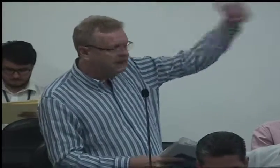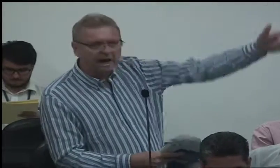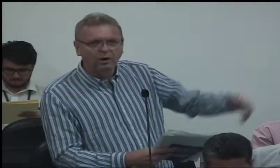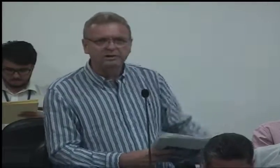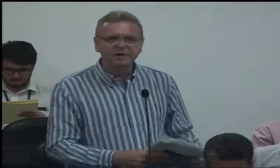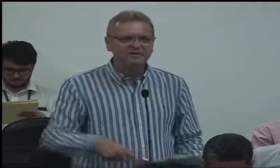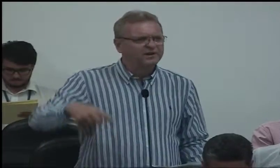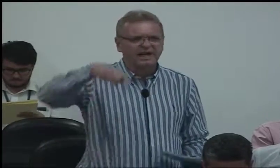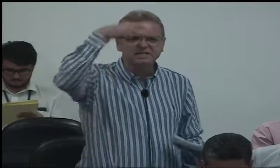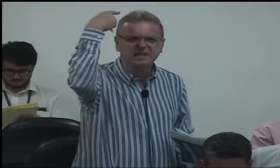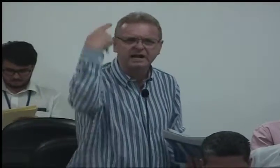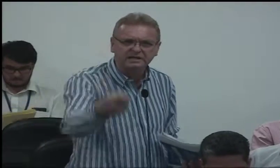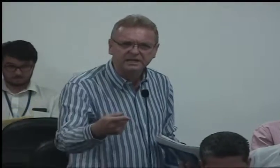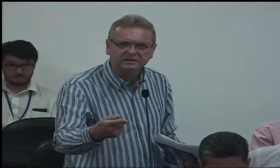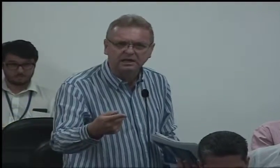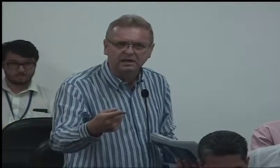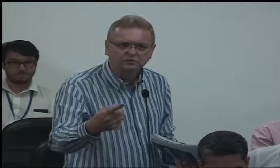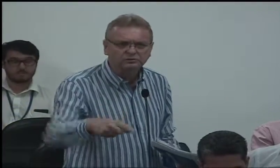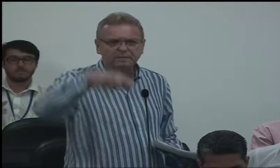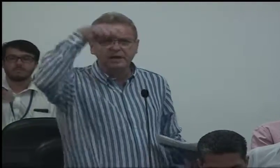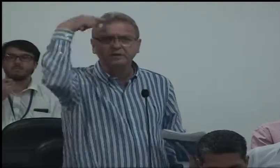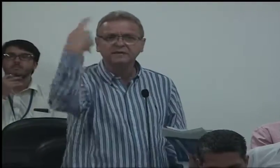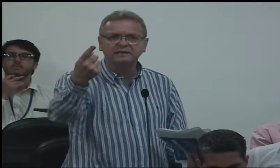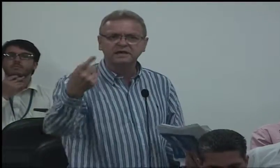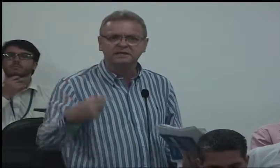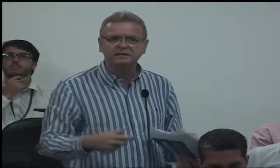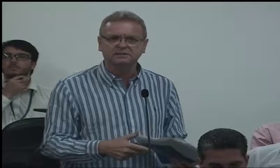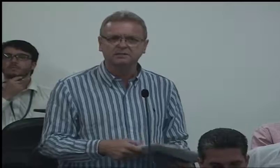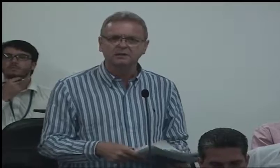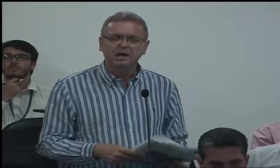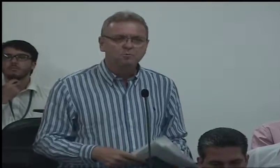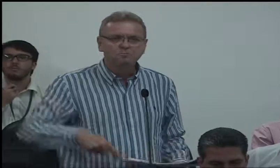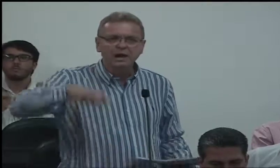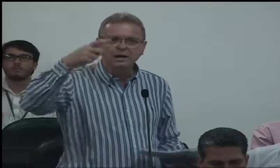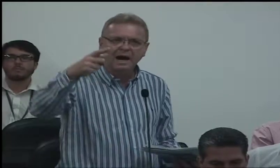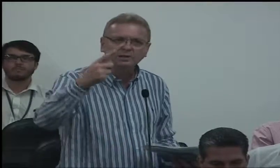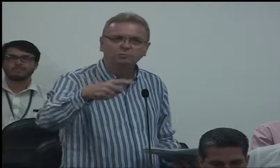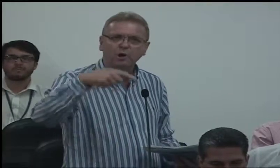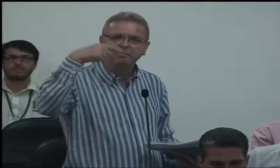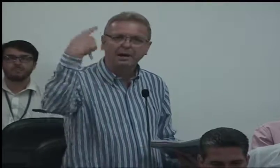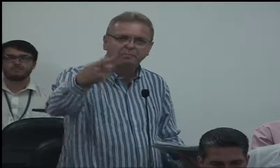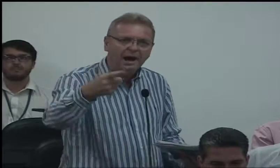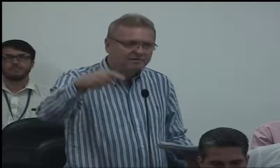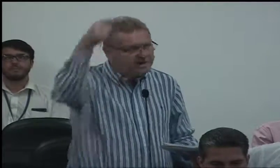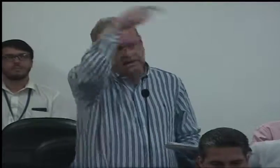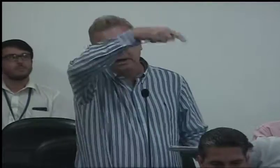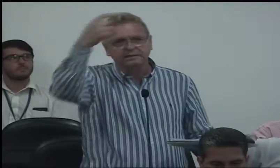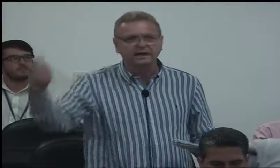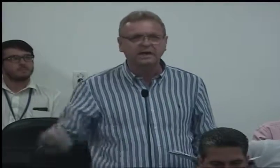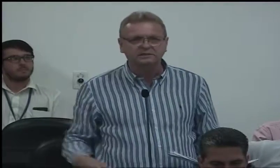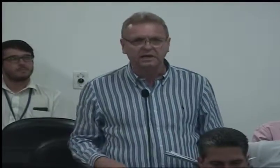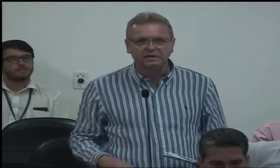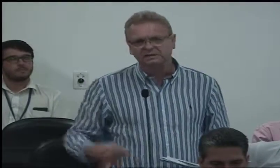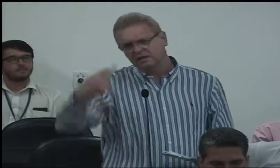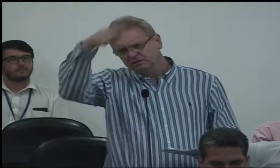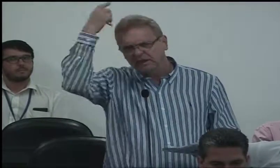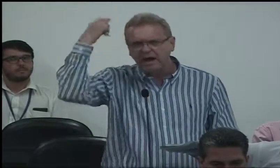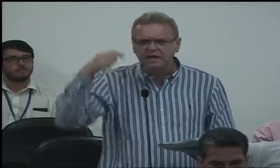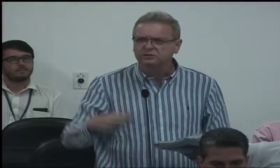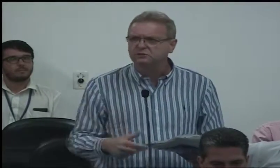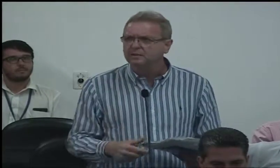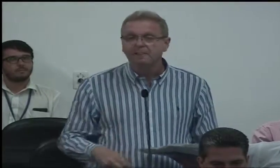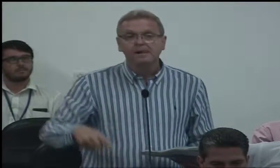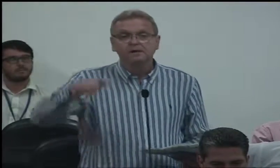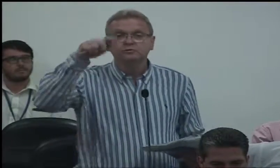vai não sei aonde, bem vem falar que é esquerdista, não sabe nem o que é esquerdista. Bancado por papai, vem aqui gritar que é esquerdista.